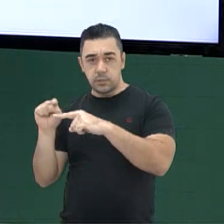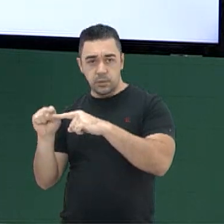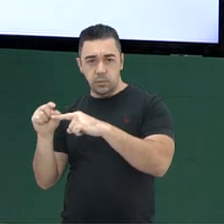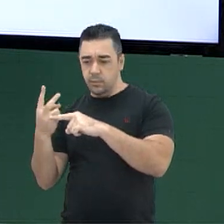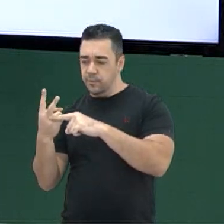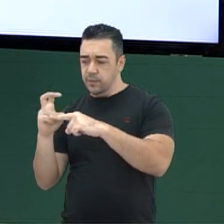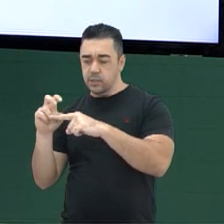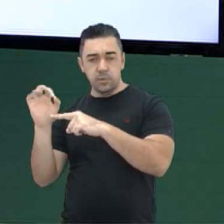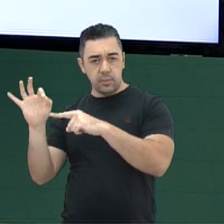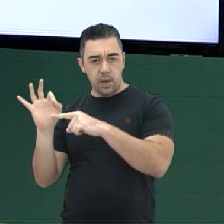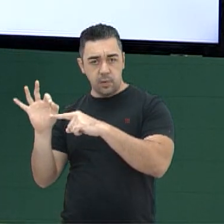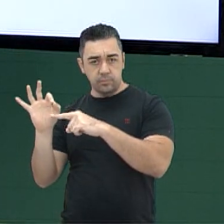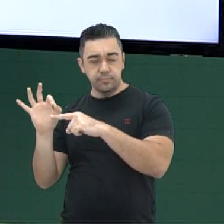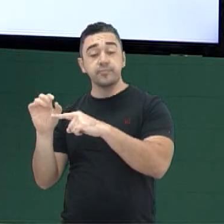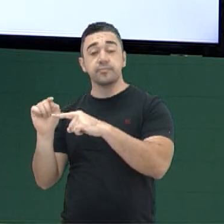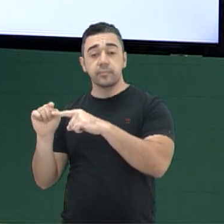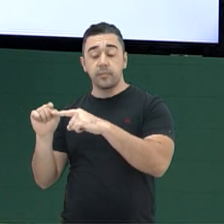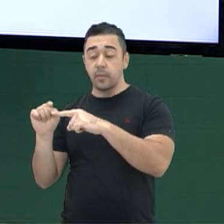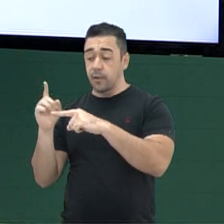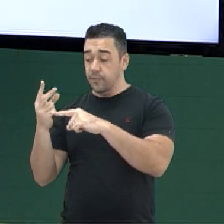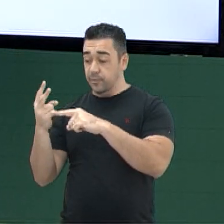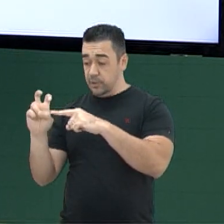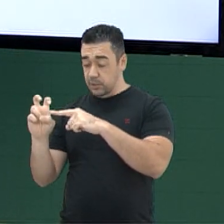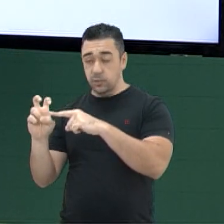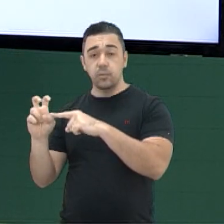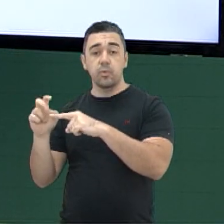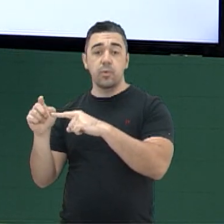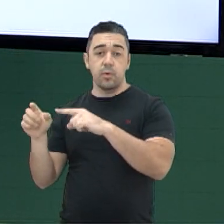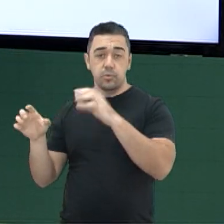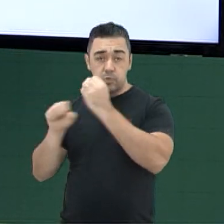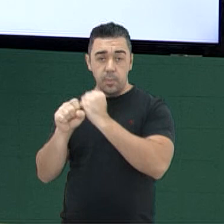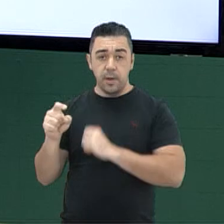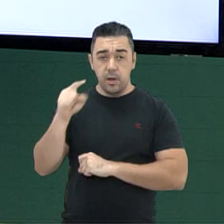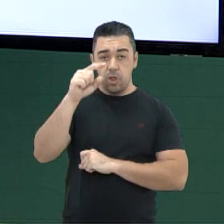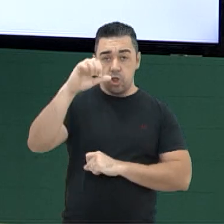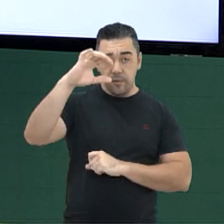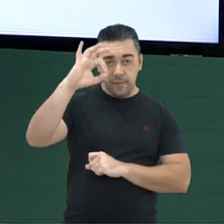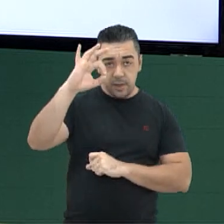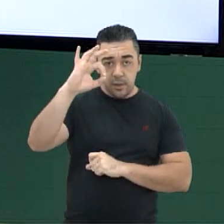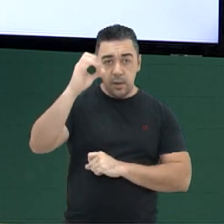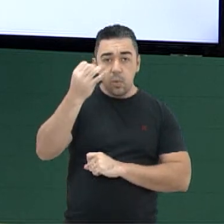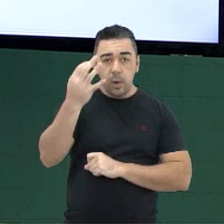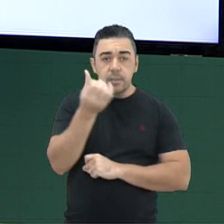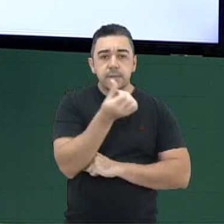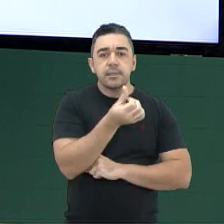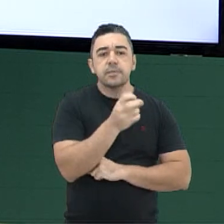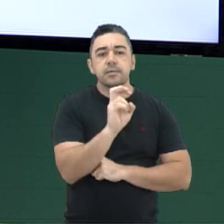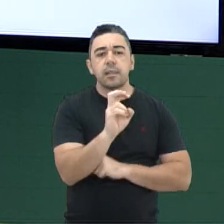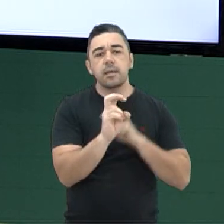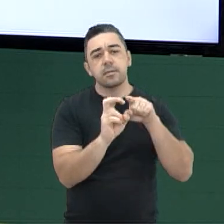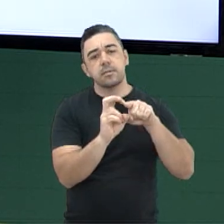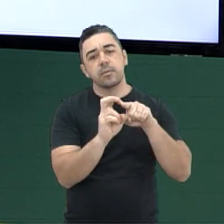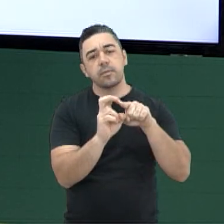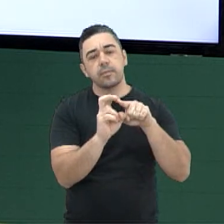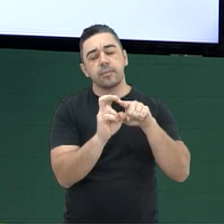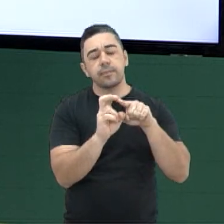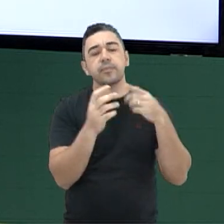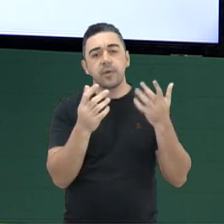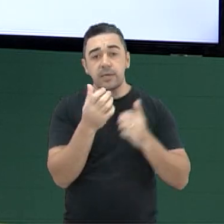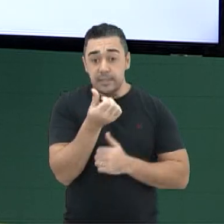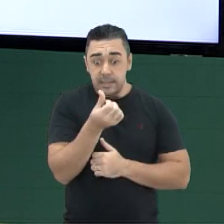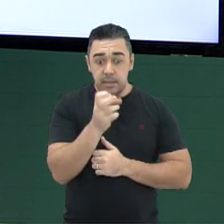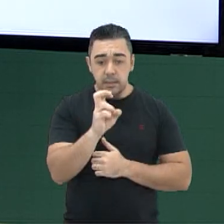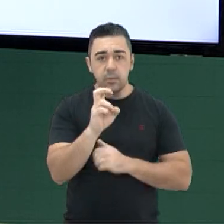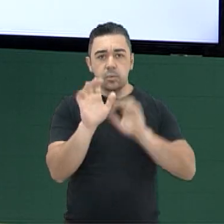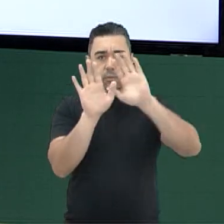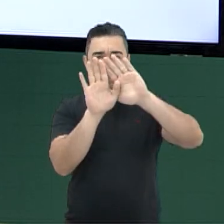graus. Então, se eu somar 90 mais 25, vai faltar quanto? 65 graus. Então, se eu estou